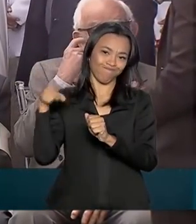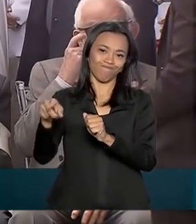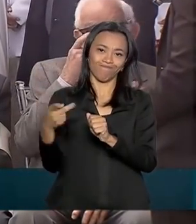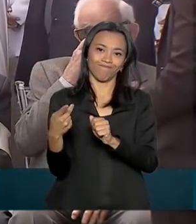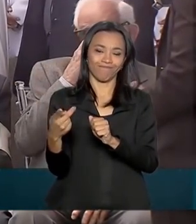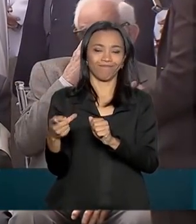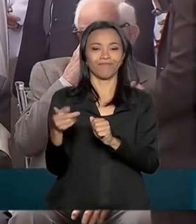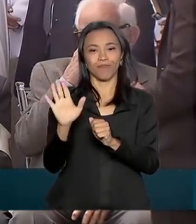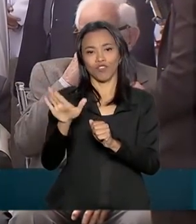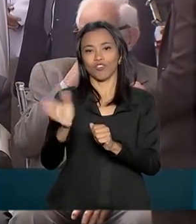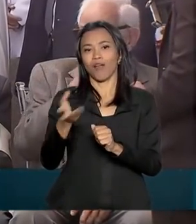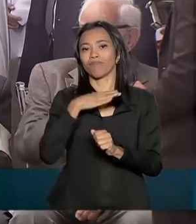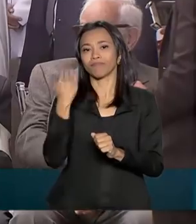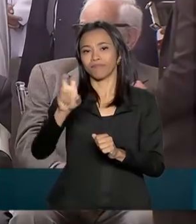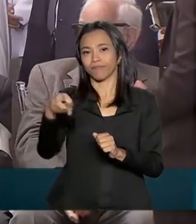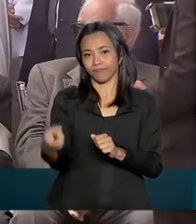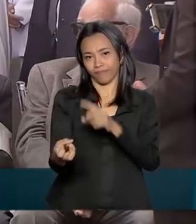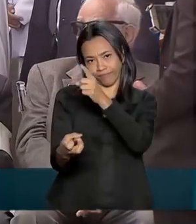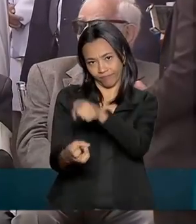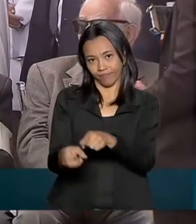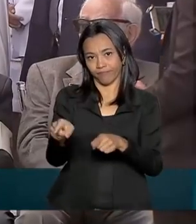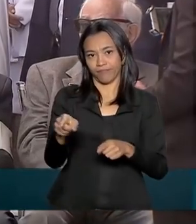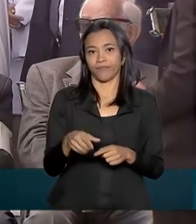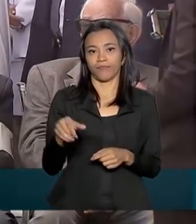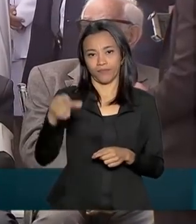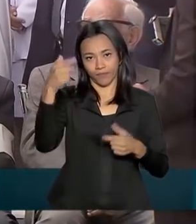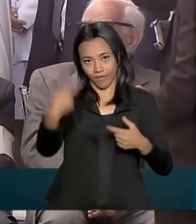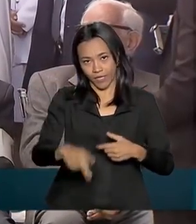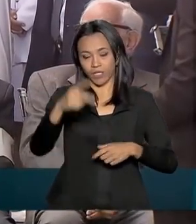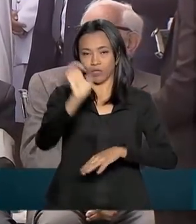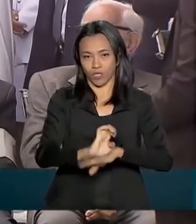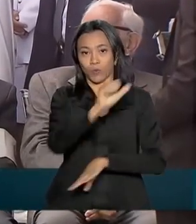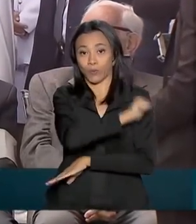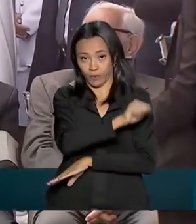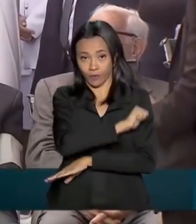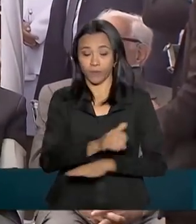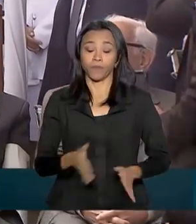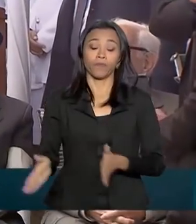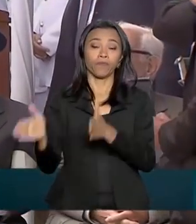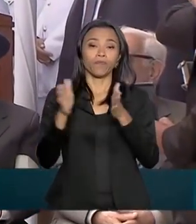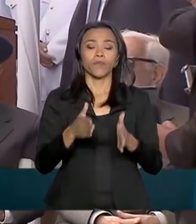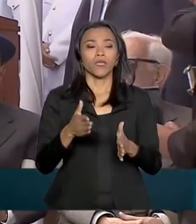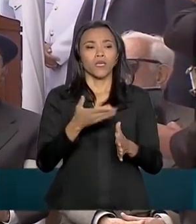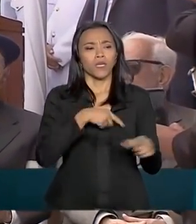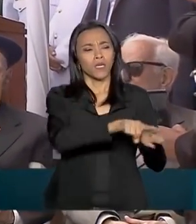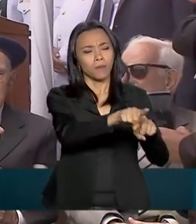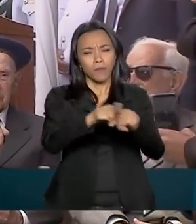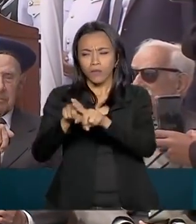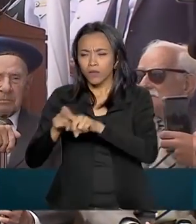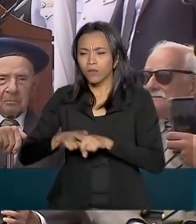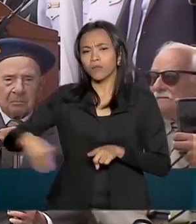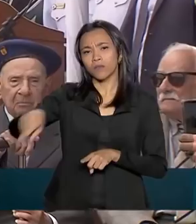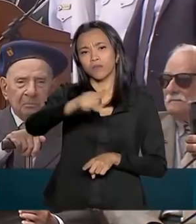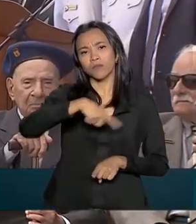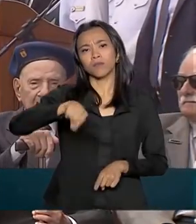em são cristóvão meus irmãos meus amigos brasileiros